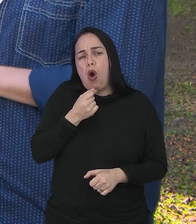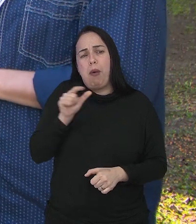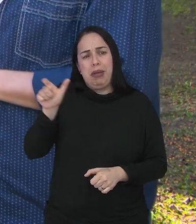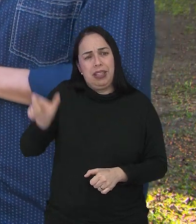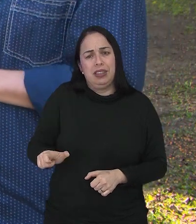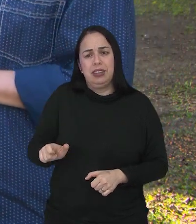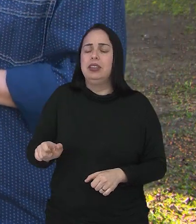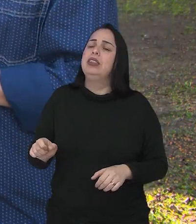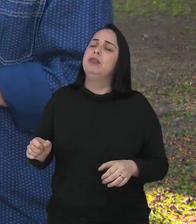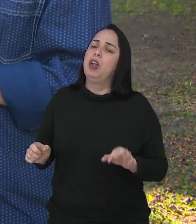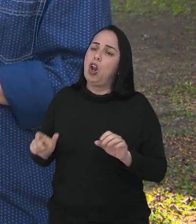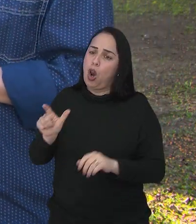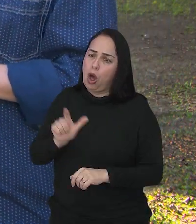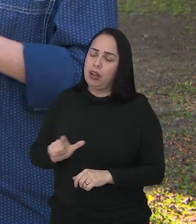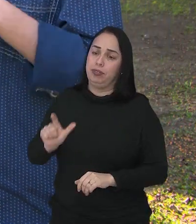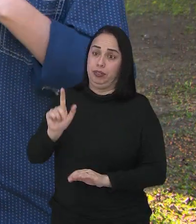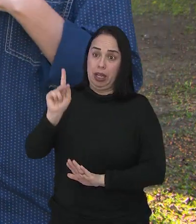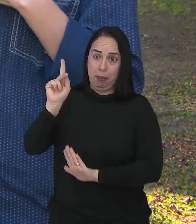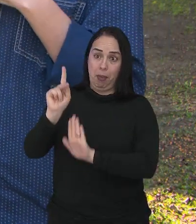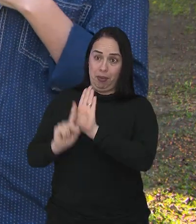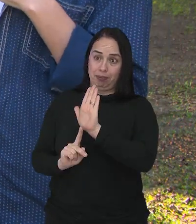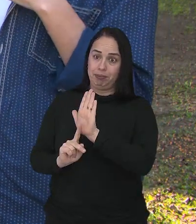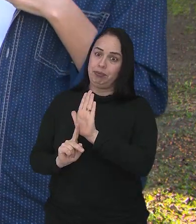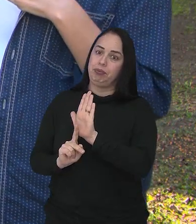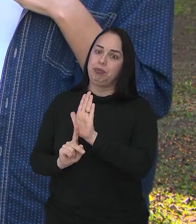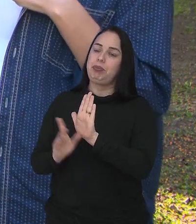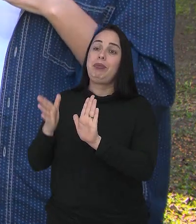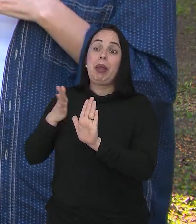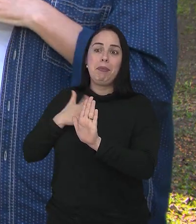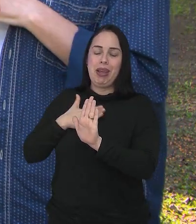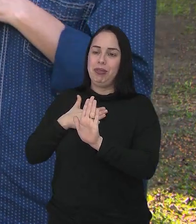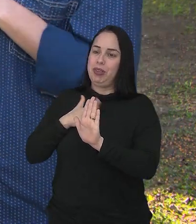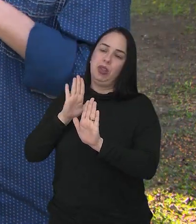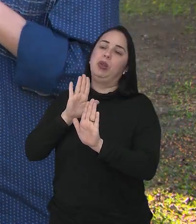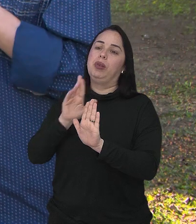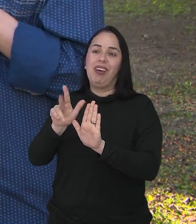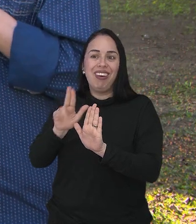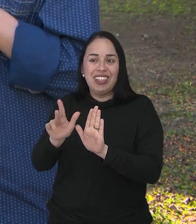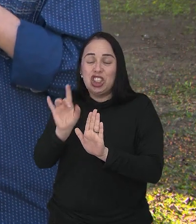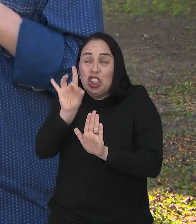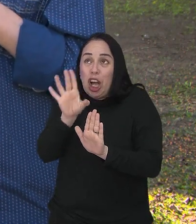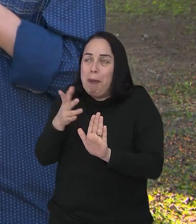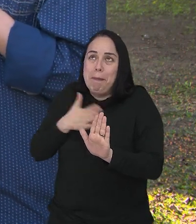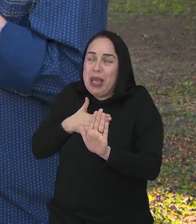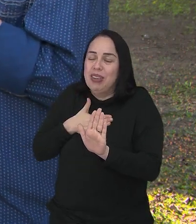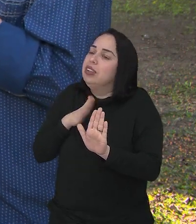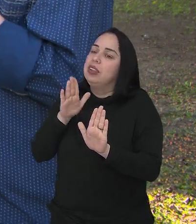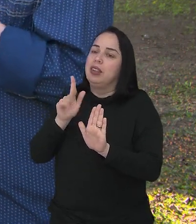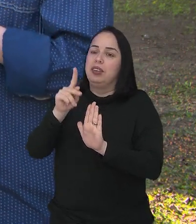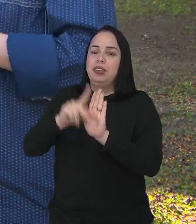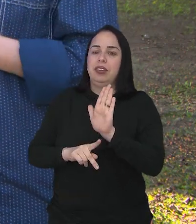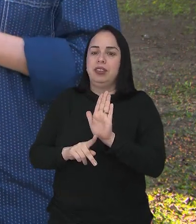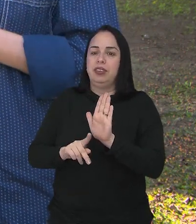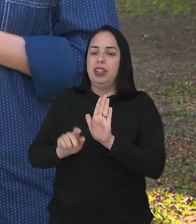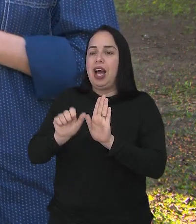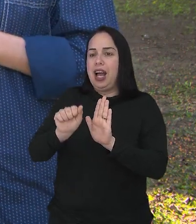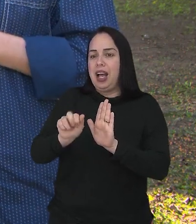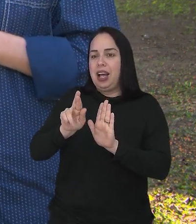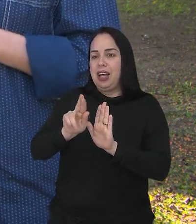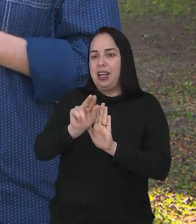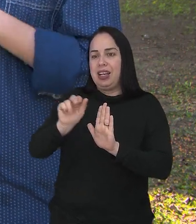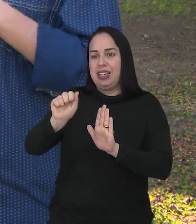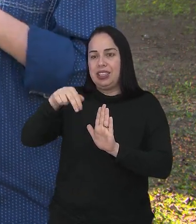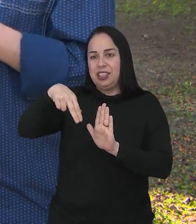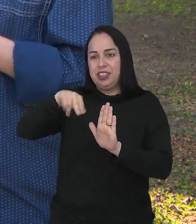masculina. Claro, eu tenho um projeto que não é só meu, né? Eu não posso dizer que é meu. Ele se chama Arranjando Marcos